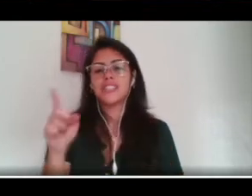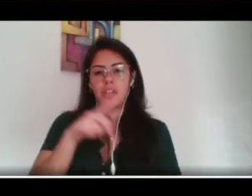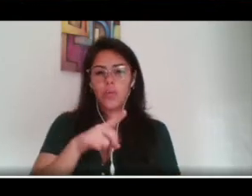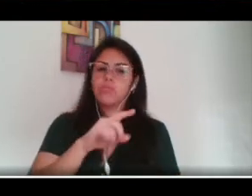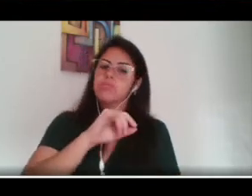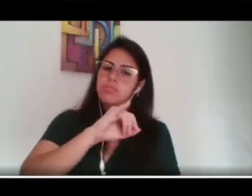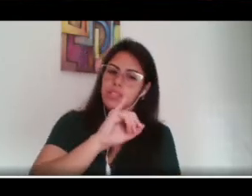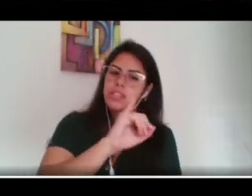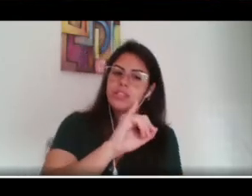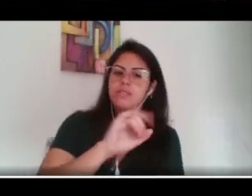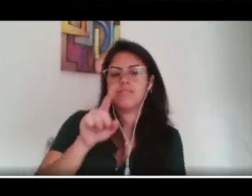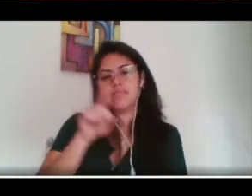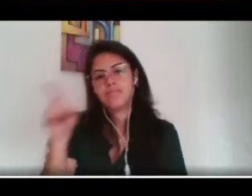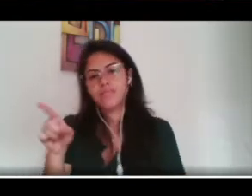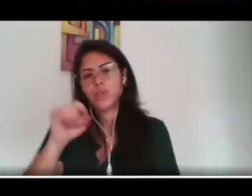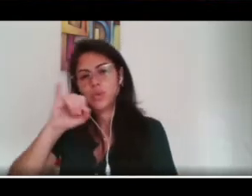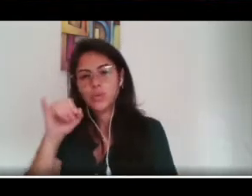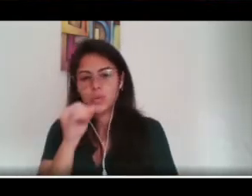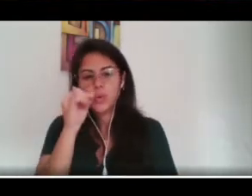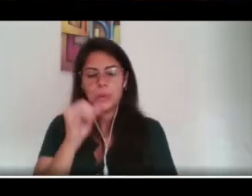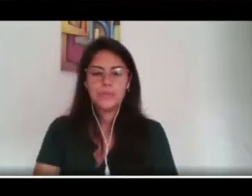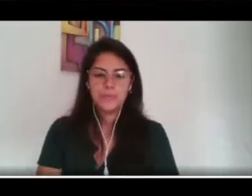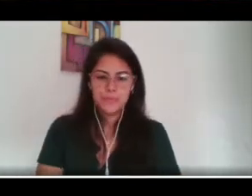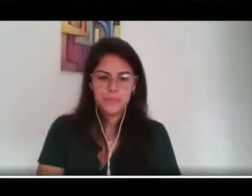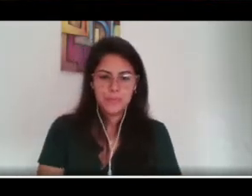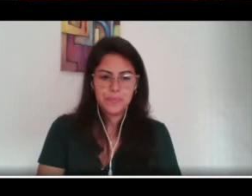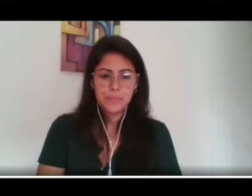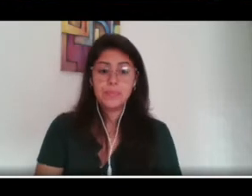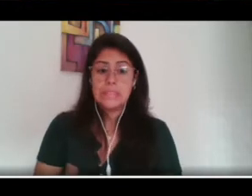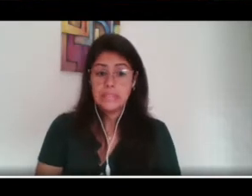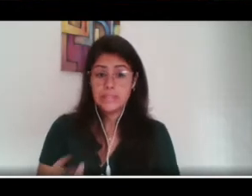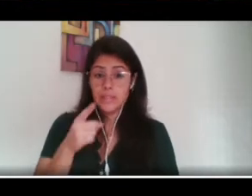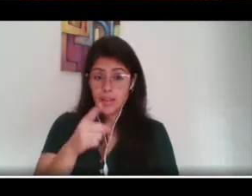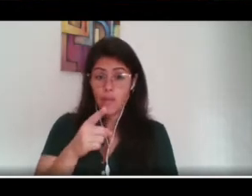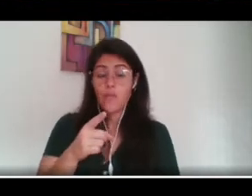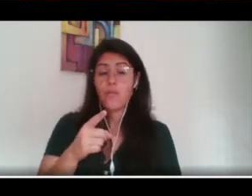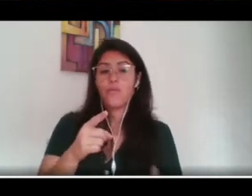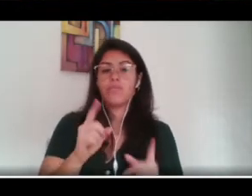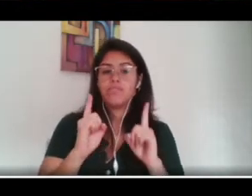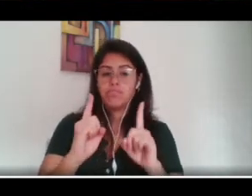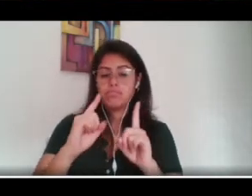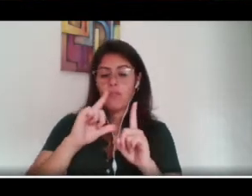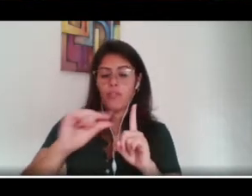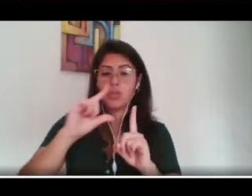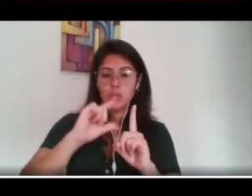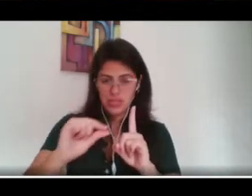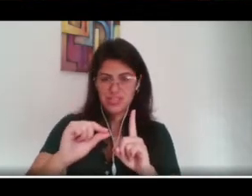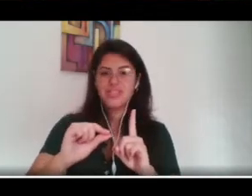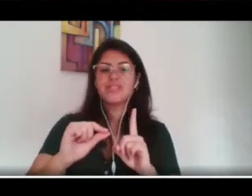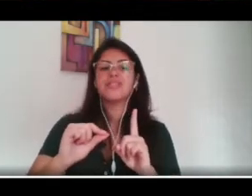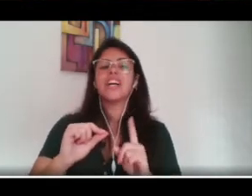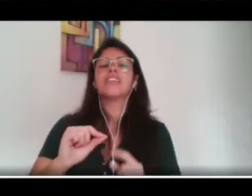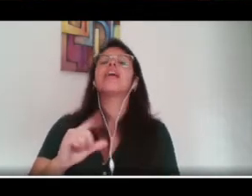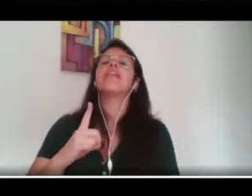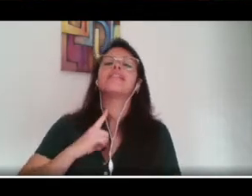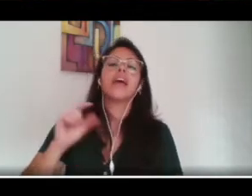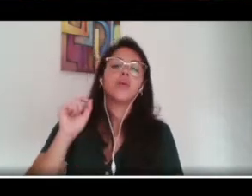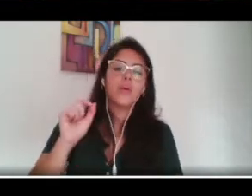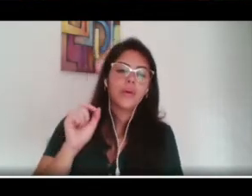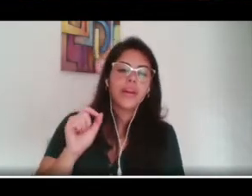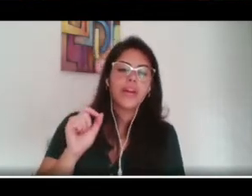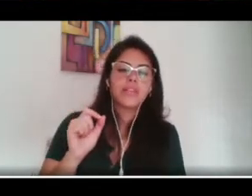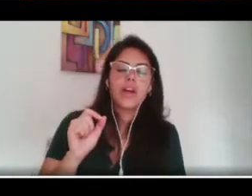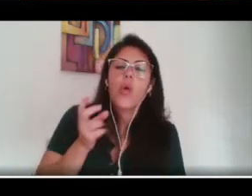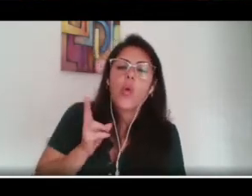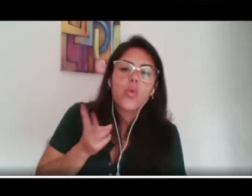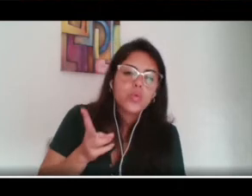Beleza. Tranquilo? Então, o vetor velocidade, ela tem componente constante igual a 3 metros por segundo na